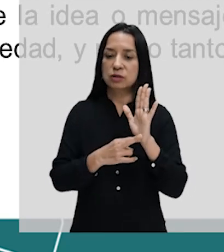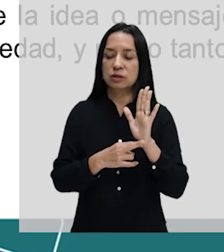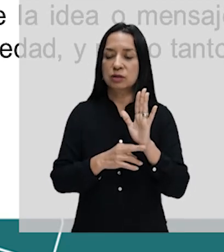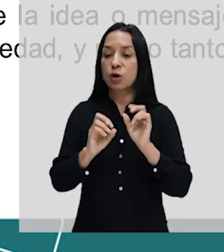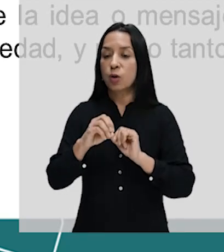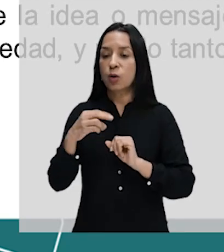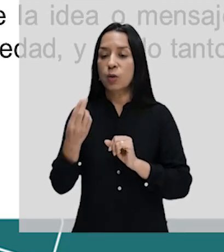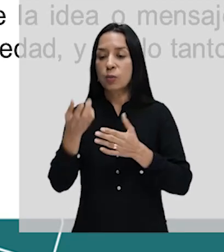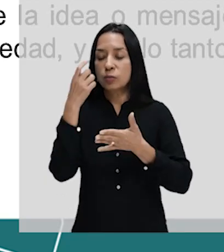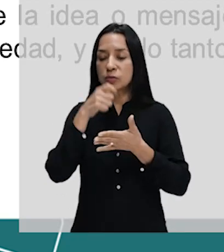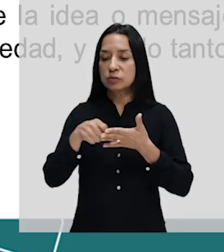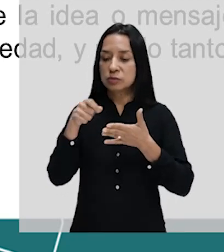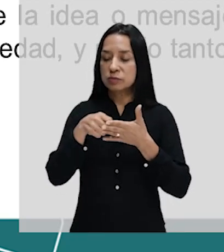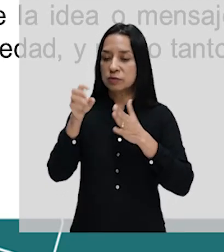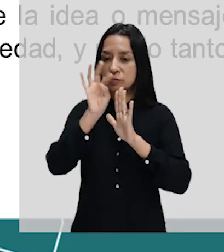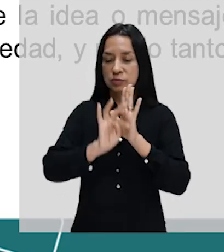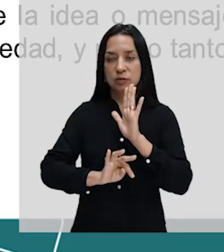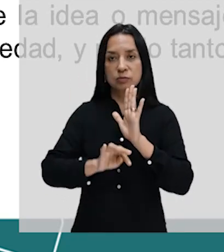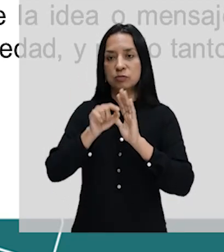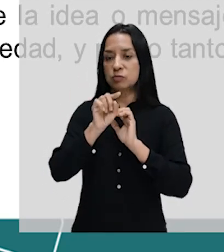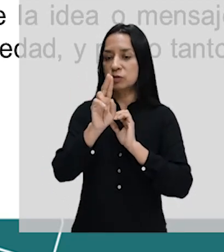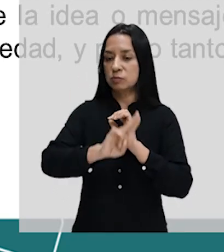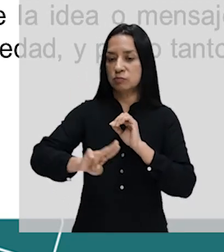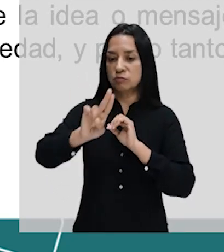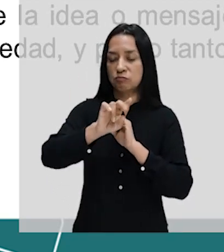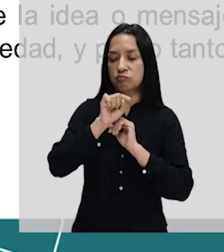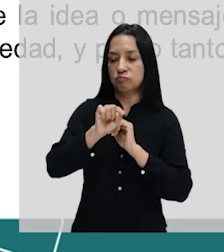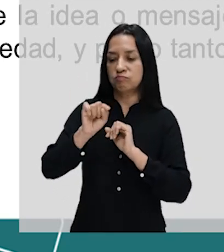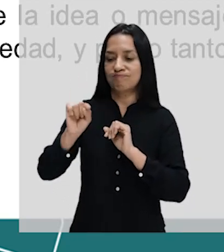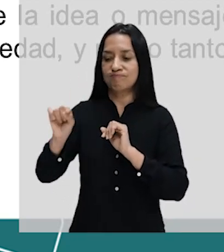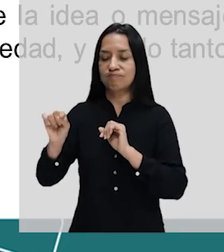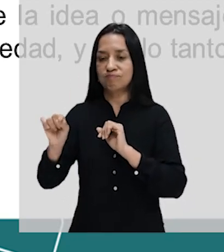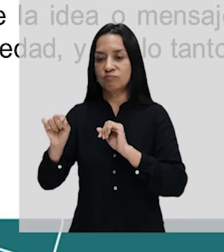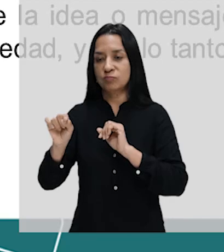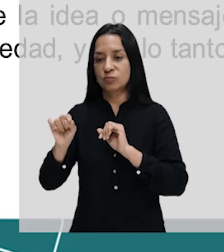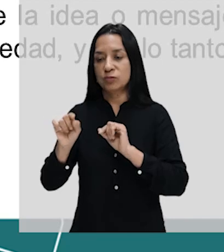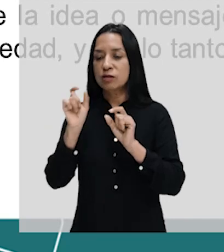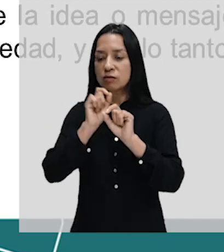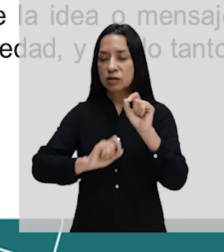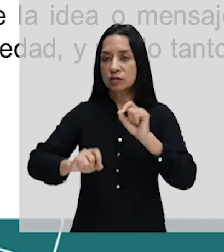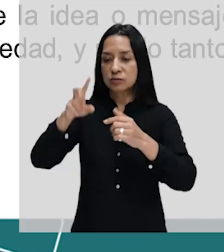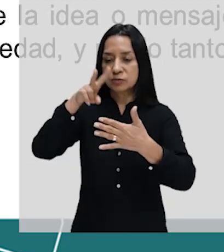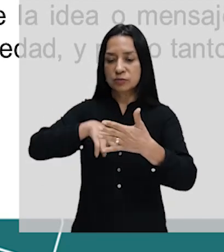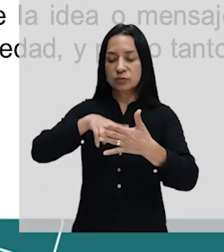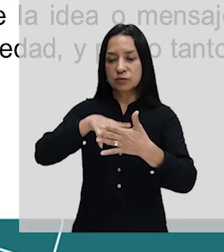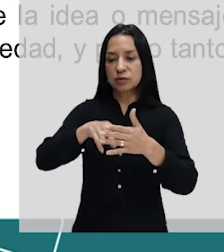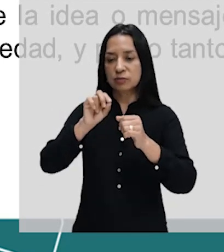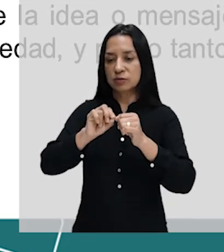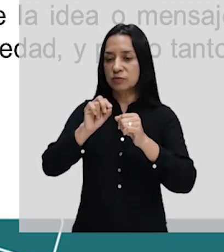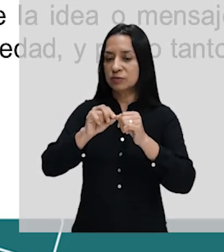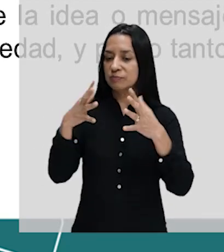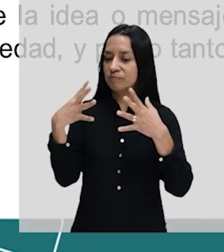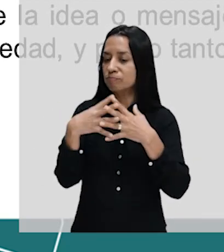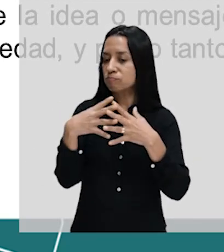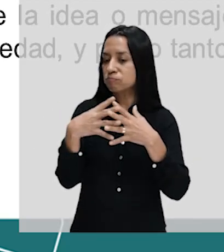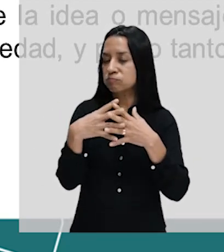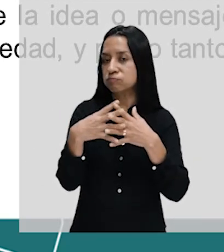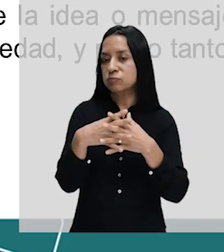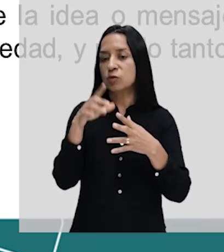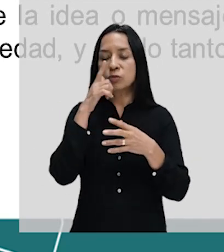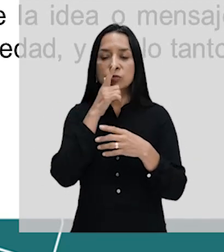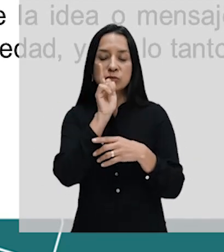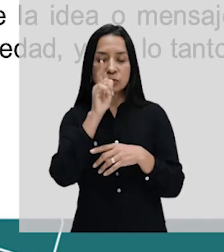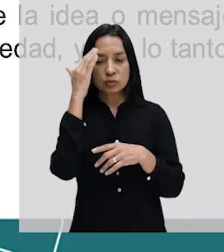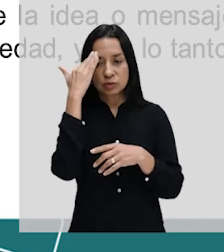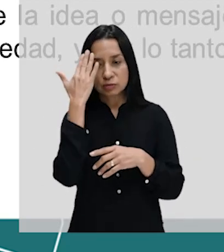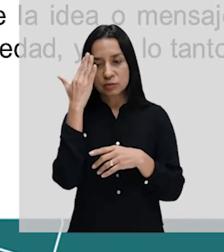Ou você escrever um texto e não pontuá-lo de forma nenhuma. Porque quem for ler vai fazer uma atrapalhada maluca e não vai